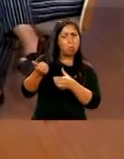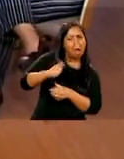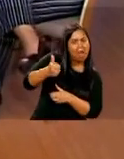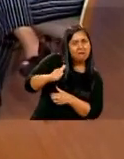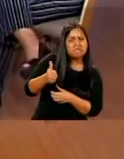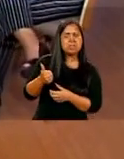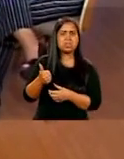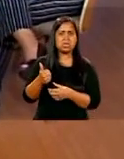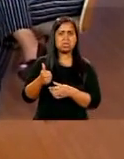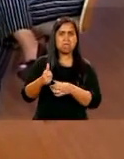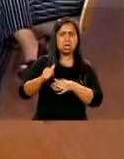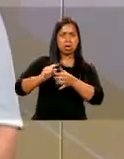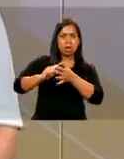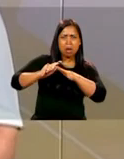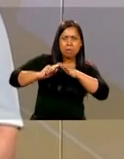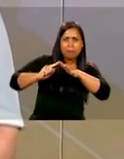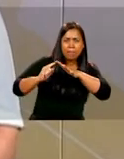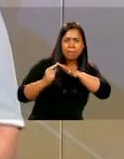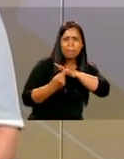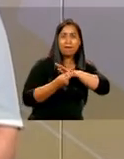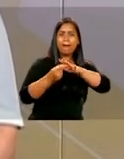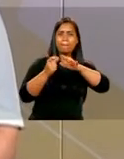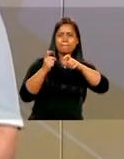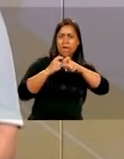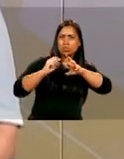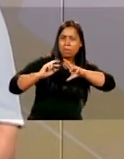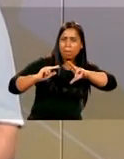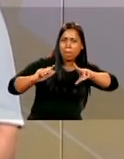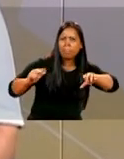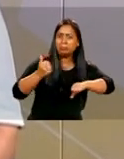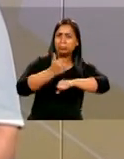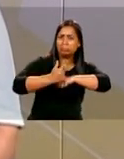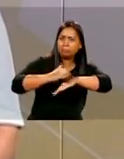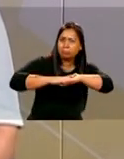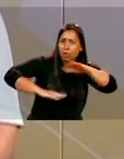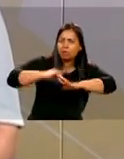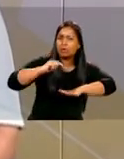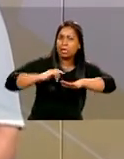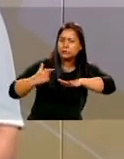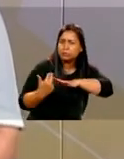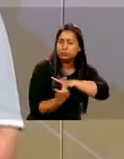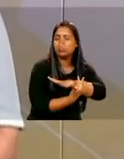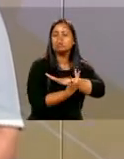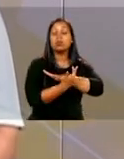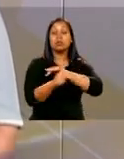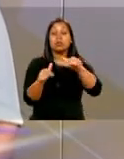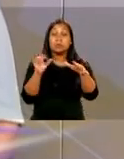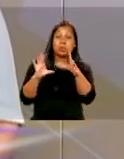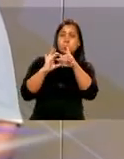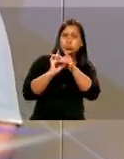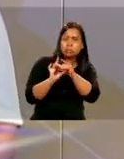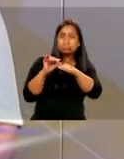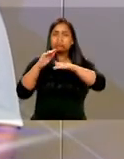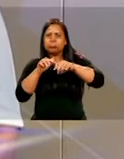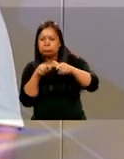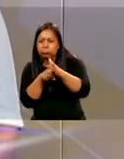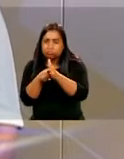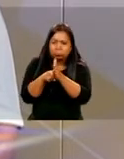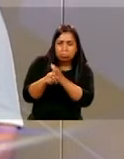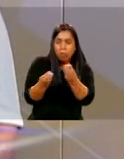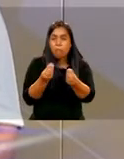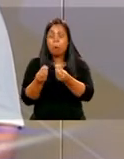equipe multidisciplinar, esse é um diferencial da ACD, né? O profissional trabalha em equipe, então são